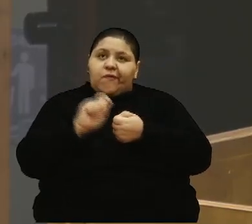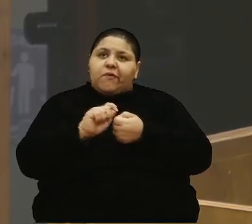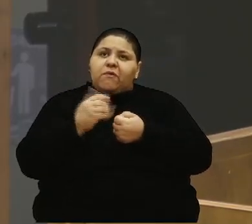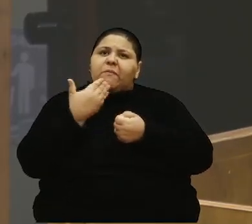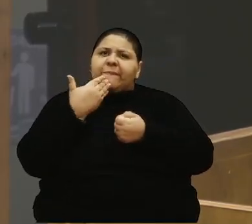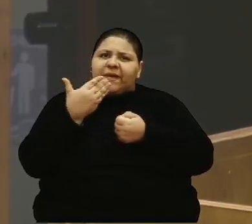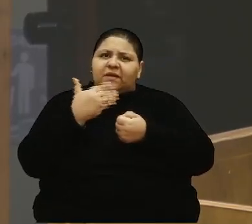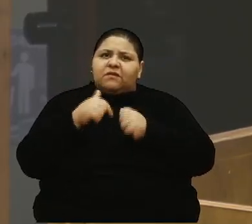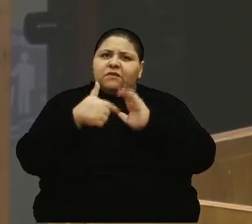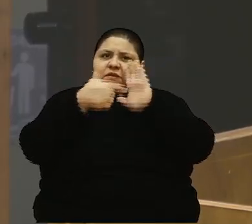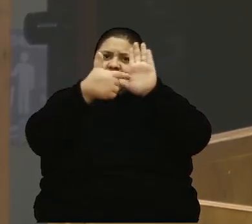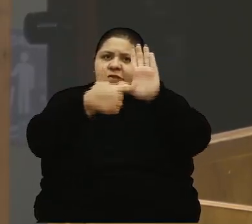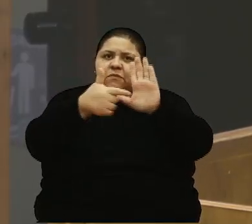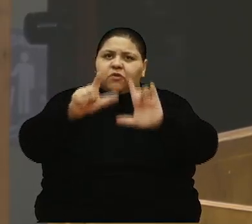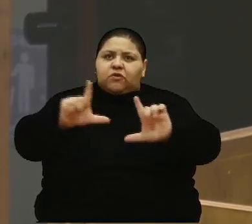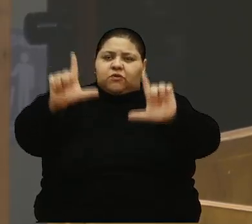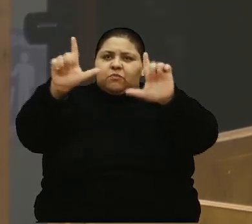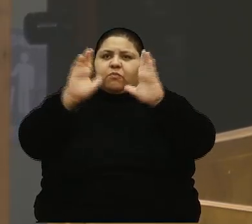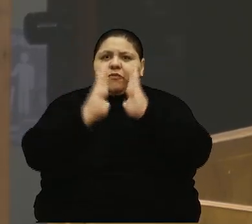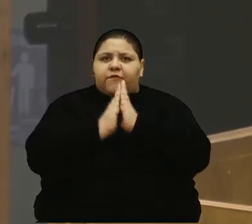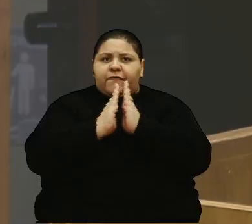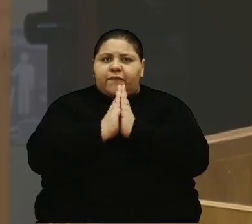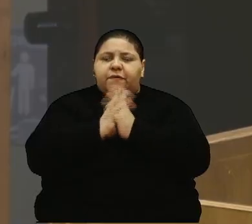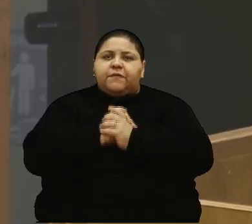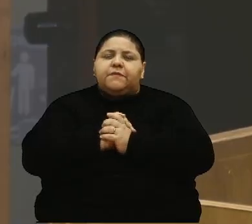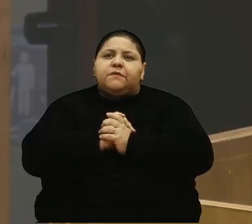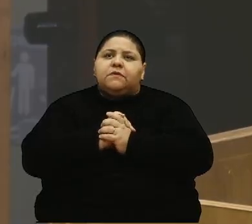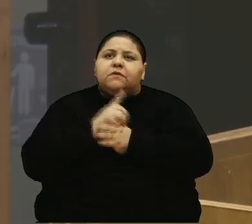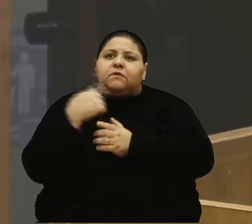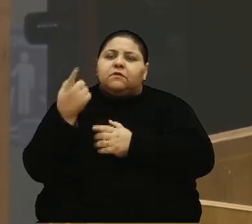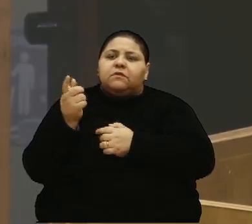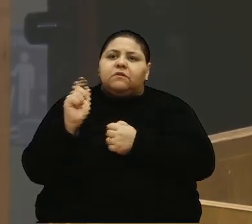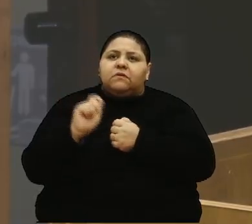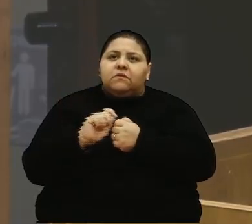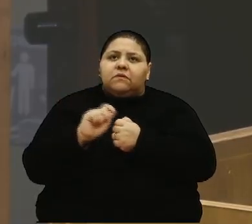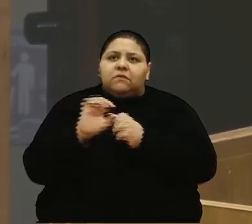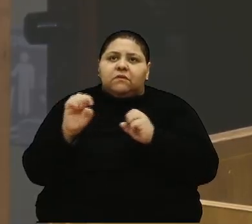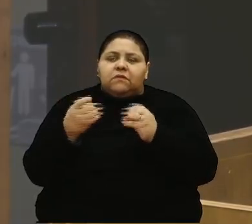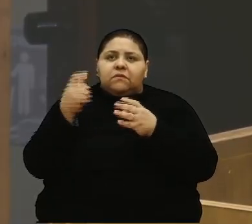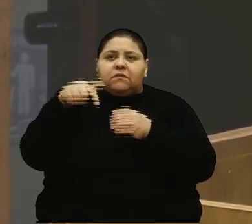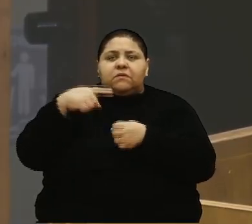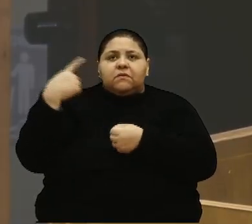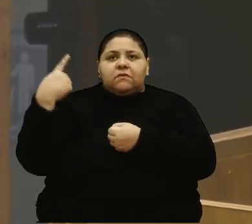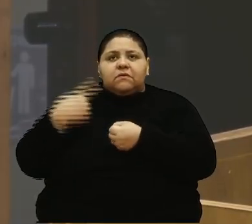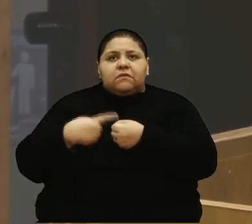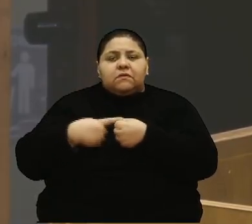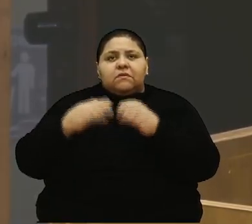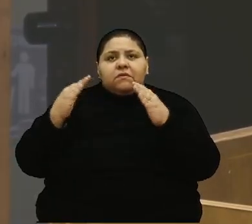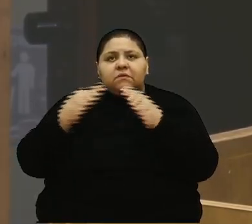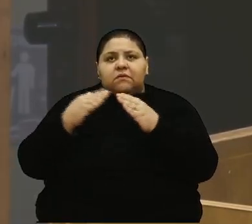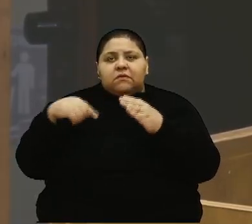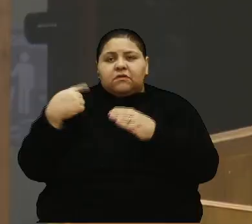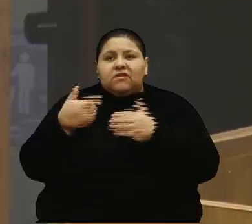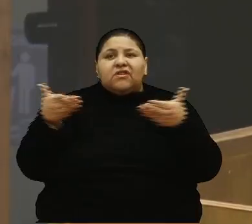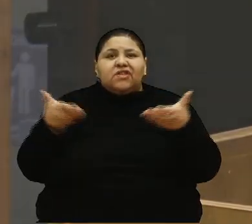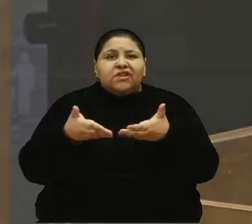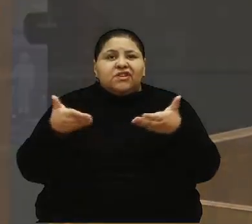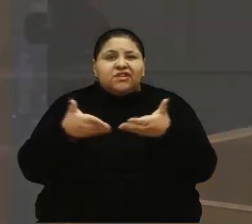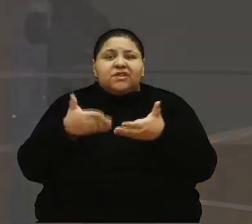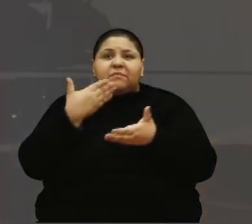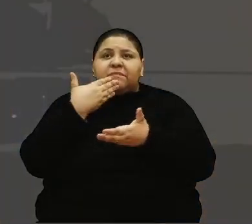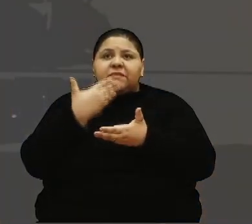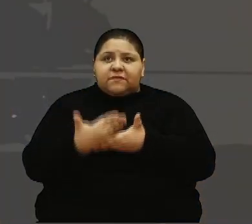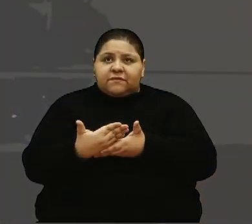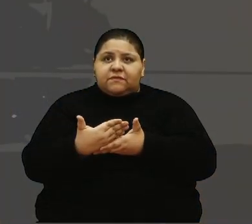peço que bote no telão, por gentileza, nós vamos fazer um evento aqui nessa Casa Legislativa e nós já tínhamos sido